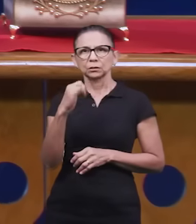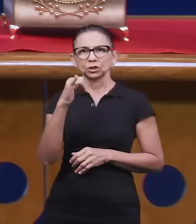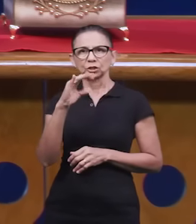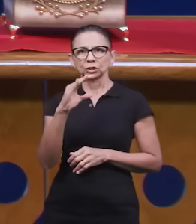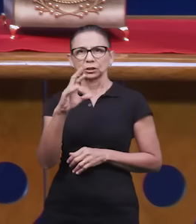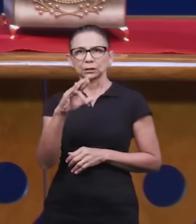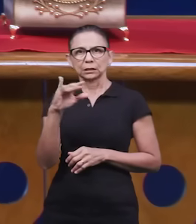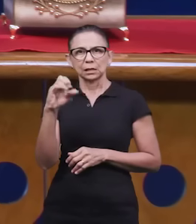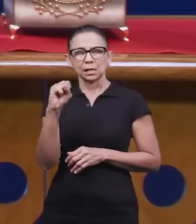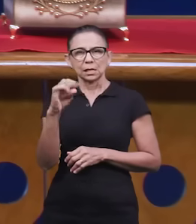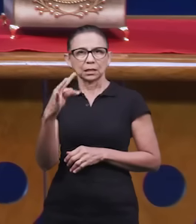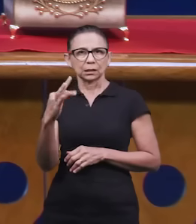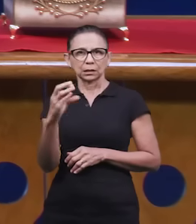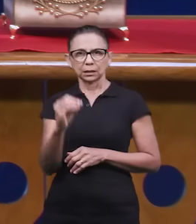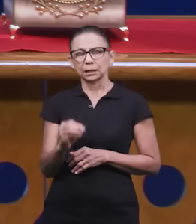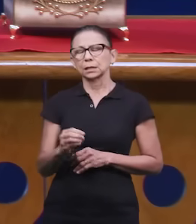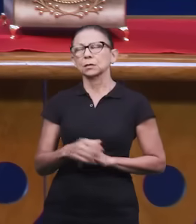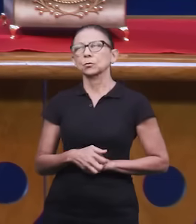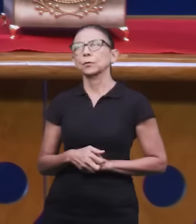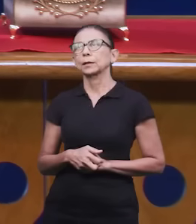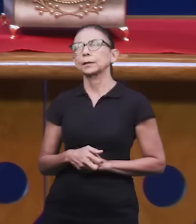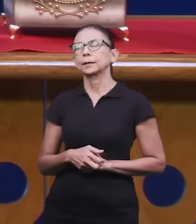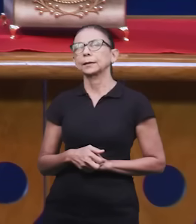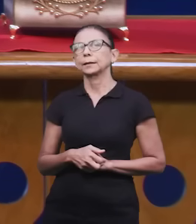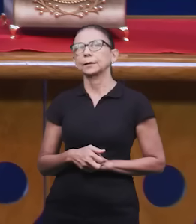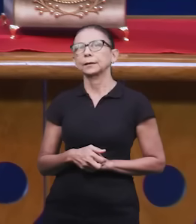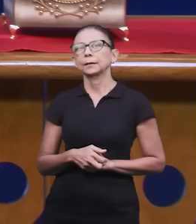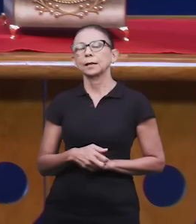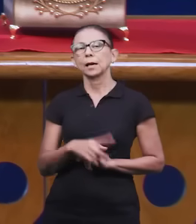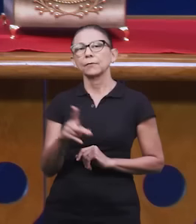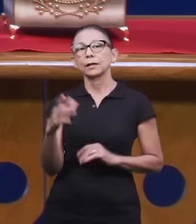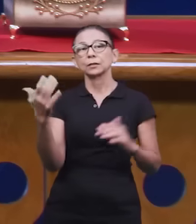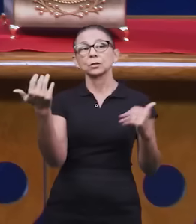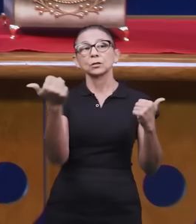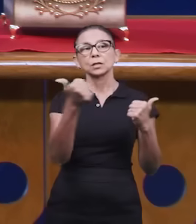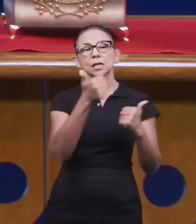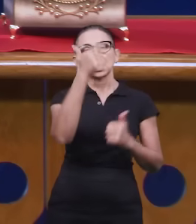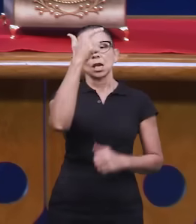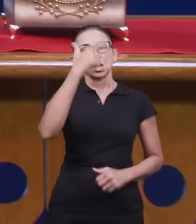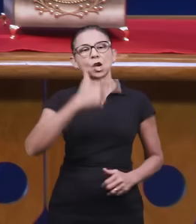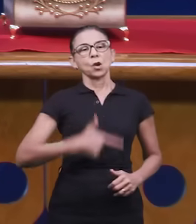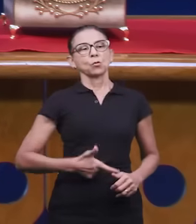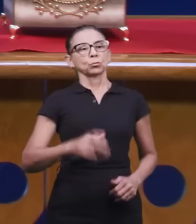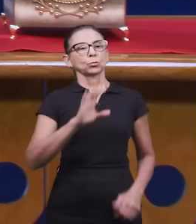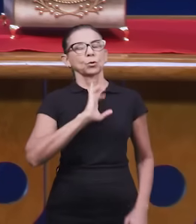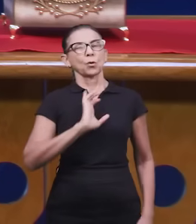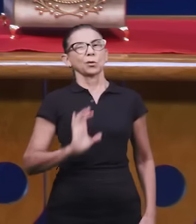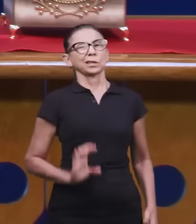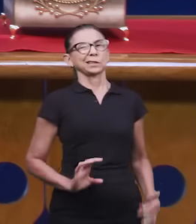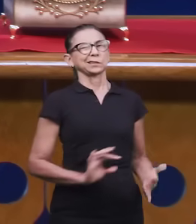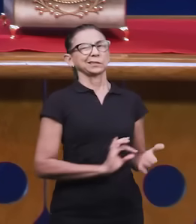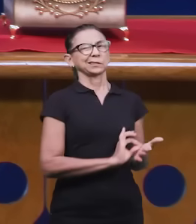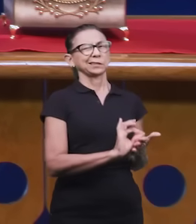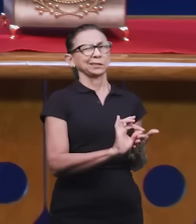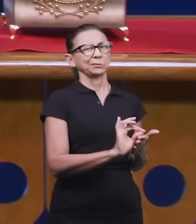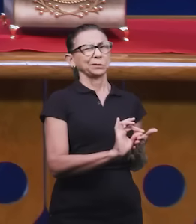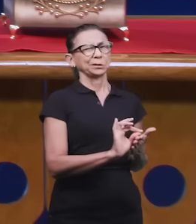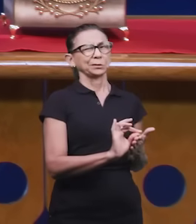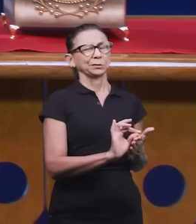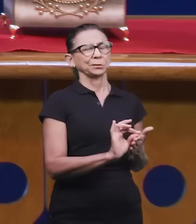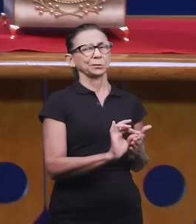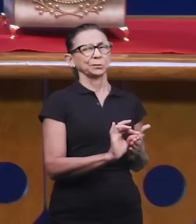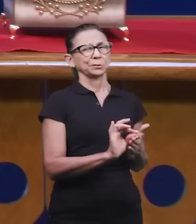no lugar de Cristo. Ele não vai dizer que não existe o Cristo, ele vai dizer eu sou o Cristo. E vai